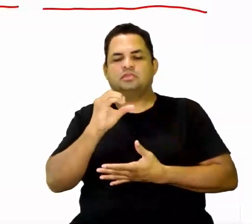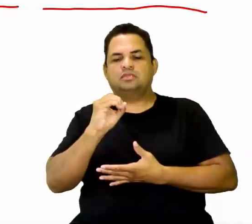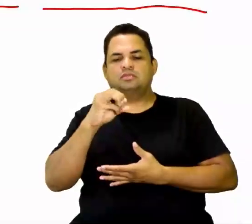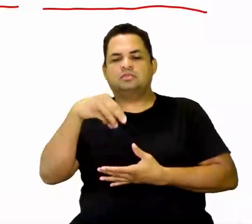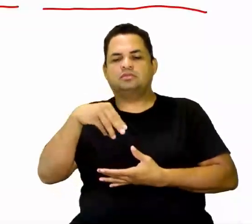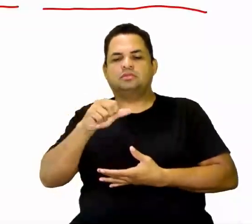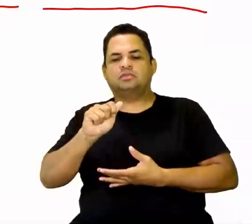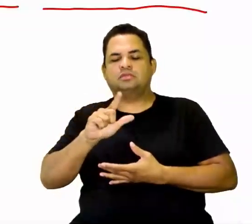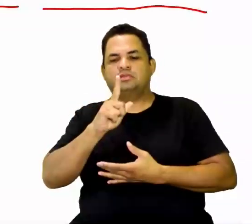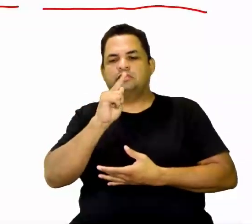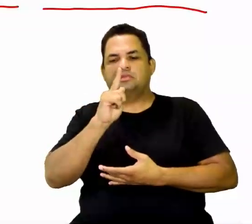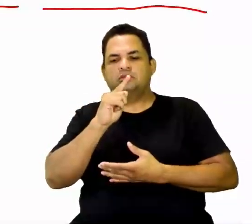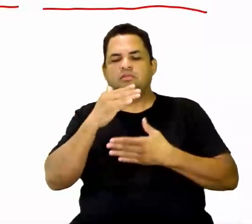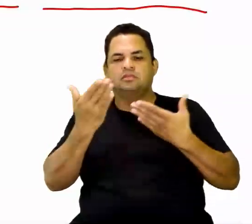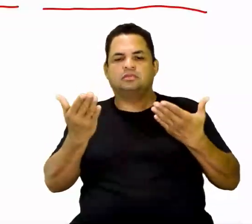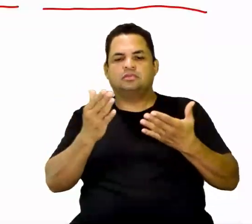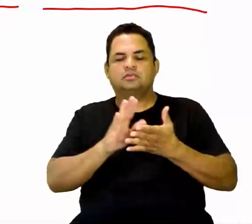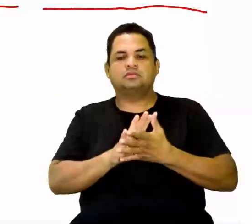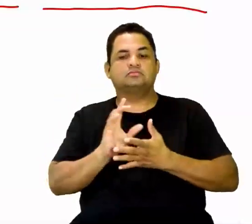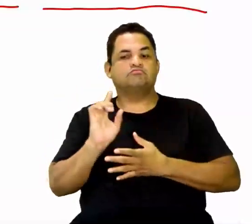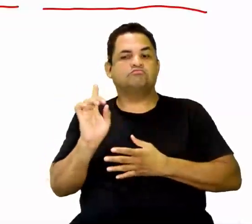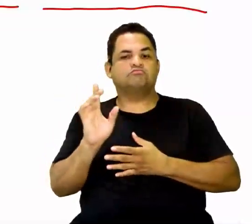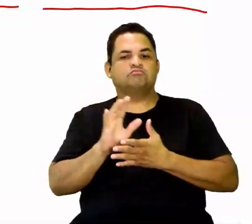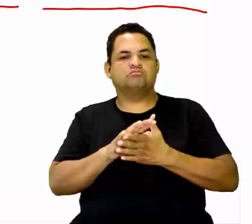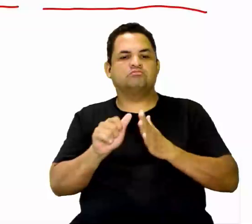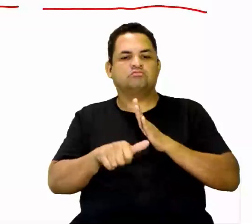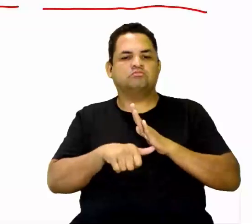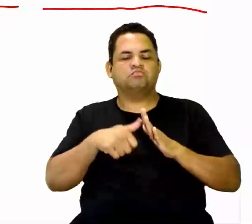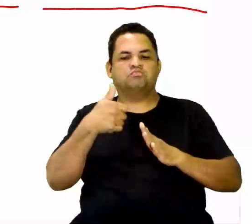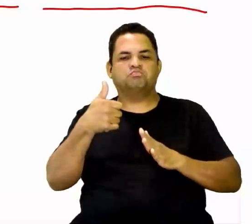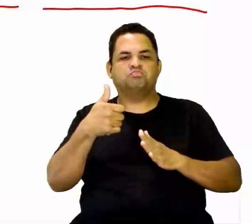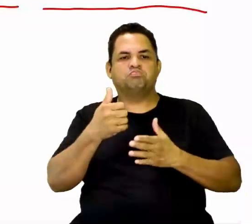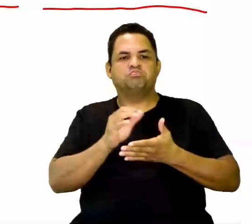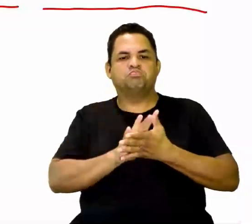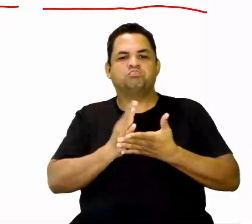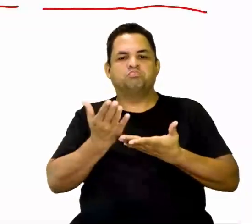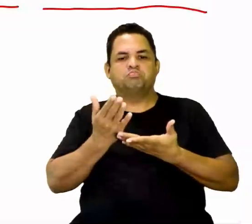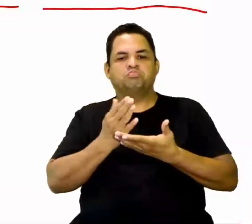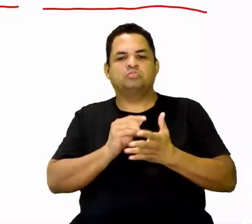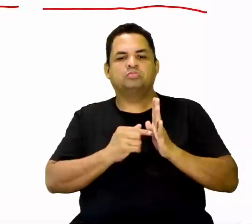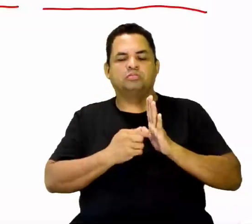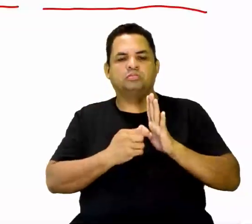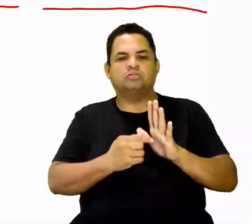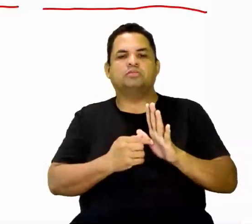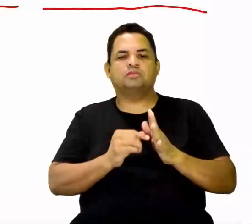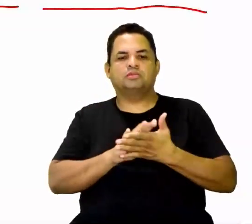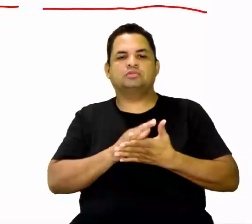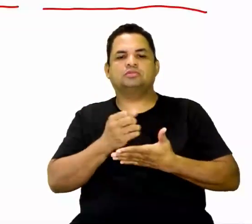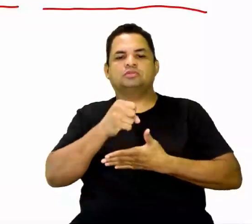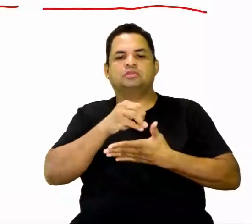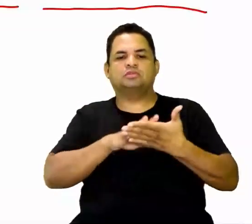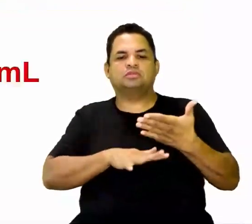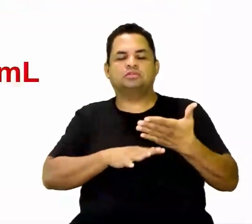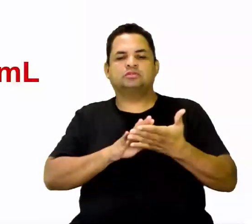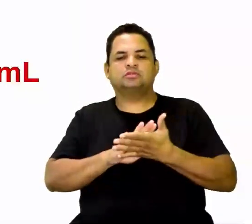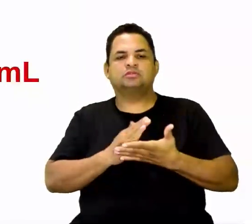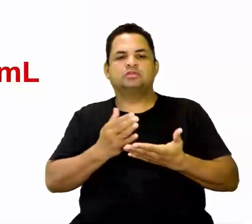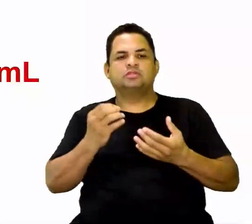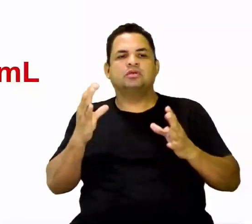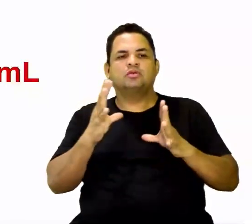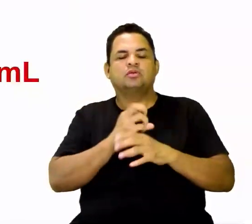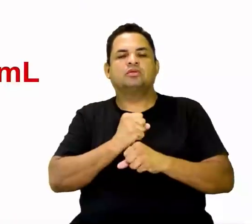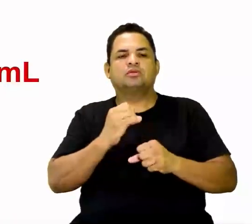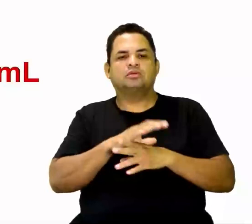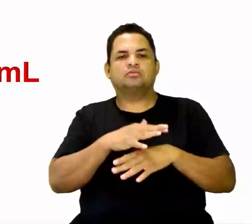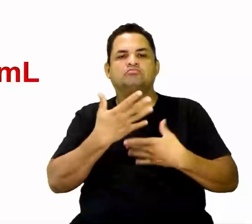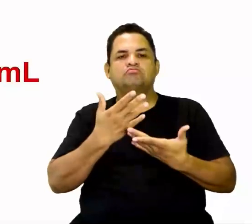de água. Isso aí é apenas o primeiro passo para mostrando a resolução do problema. E na sequência,